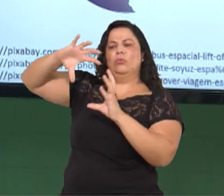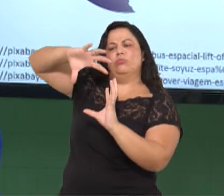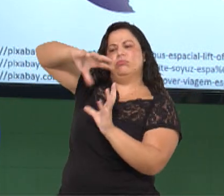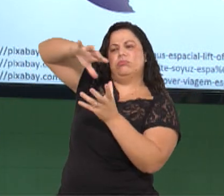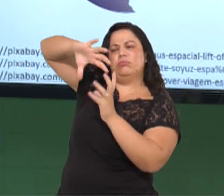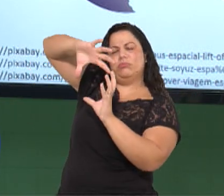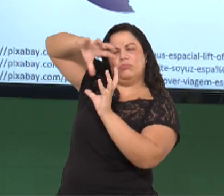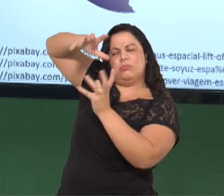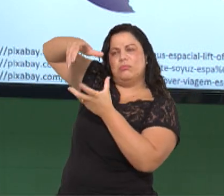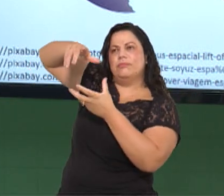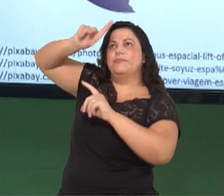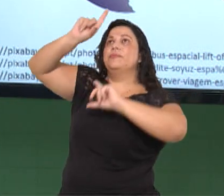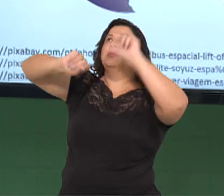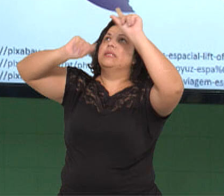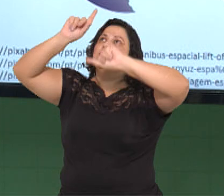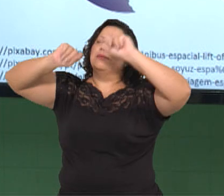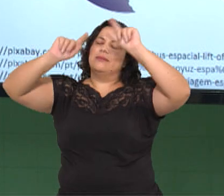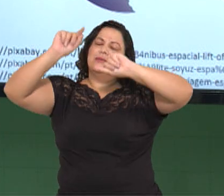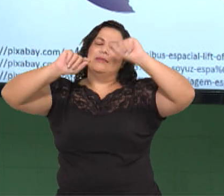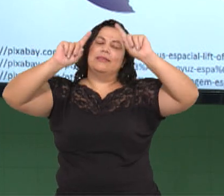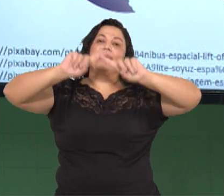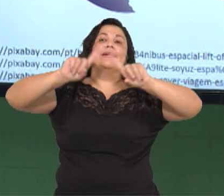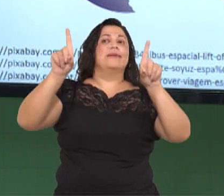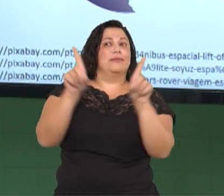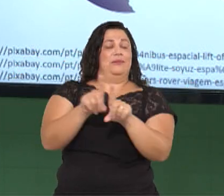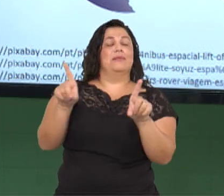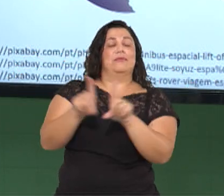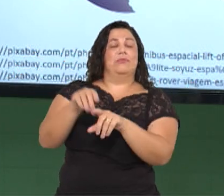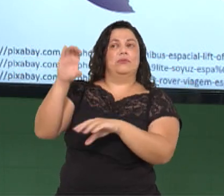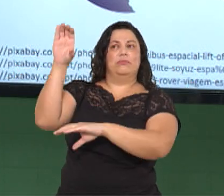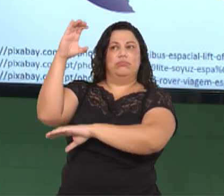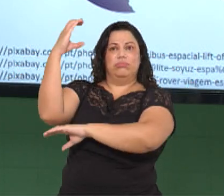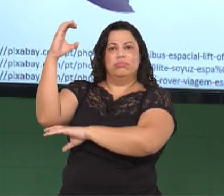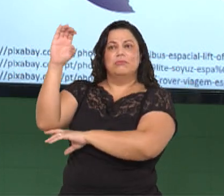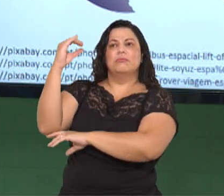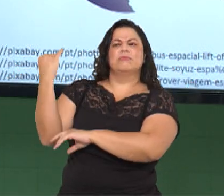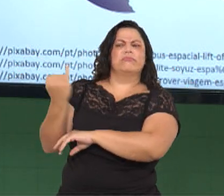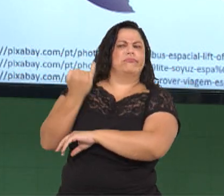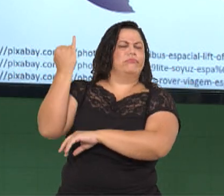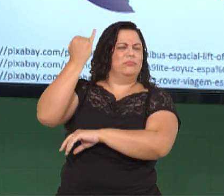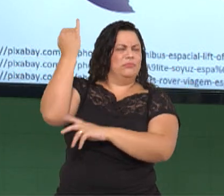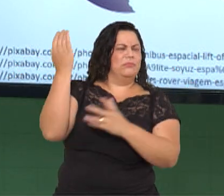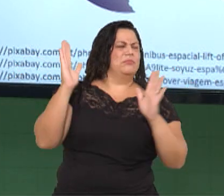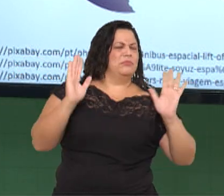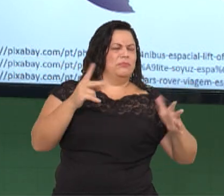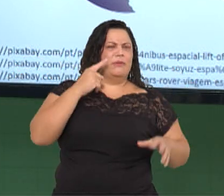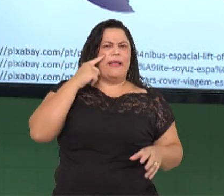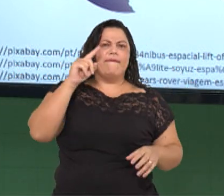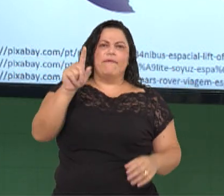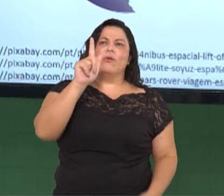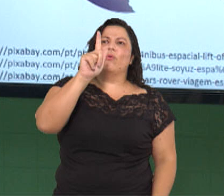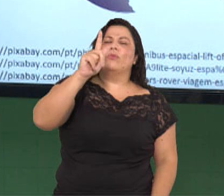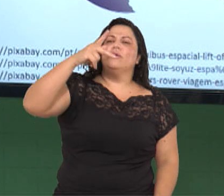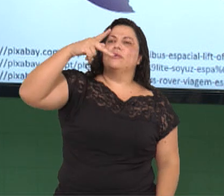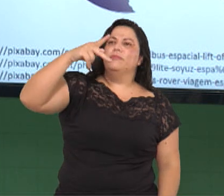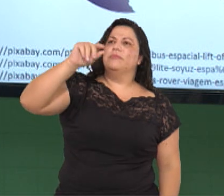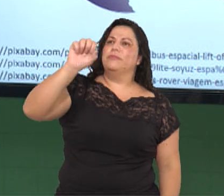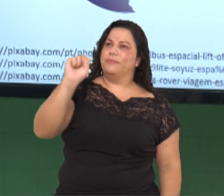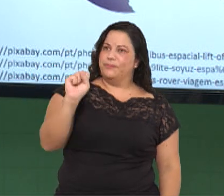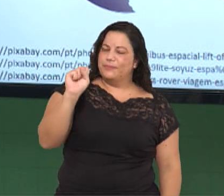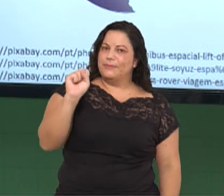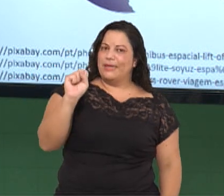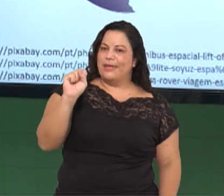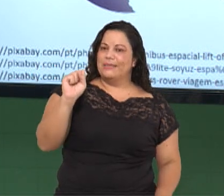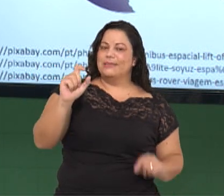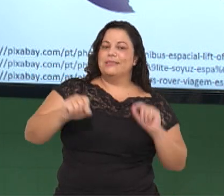Terra, de estrelas, mas os satélites são importantes no nosso dia a dia. Você já ouviu falar do GPS, do Sistema de